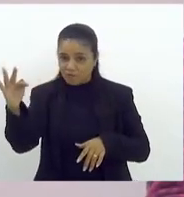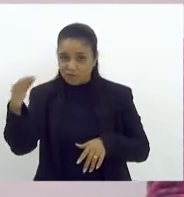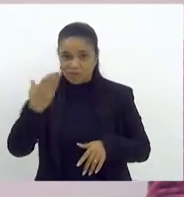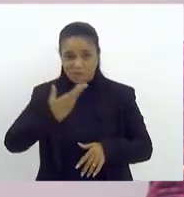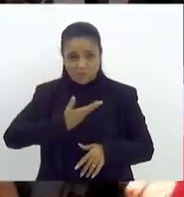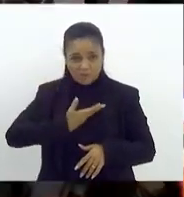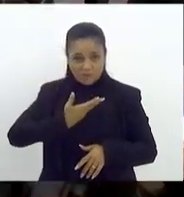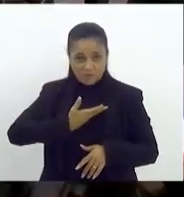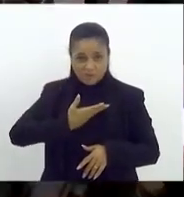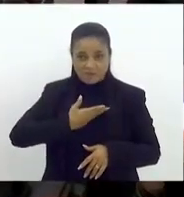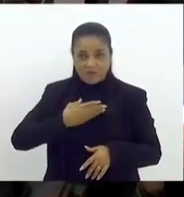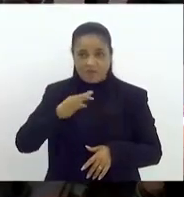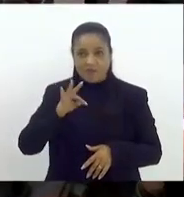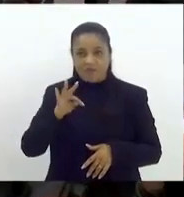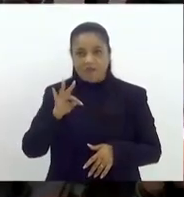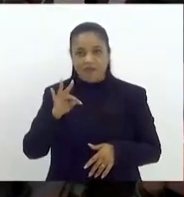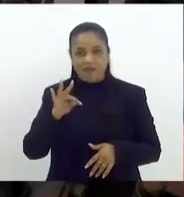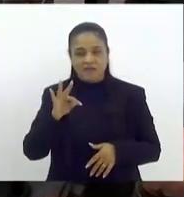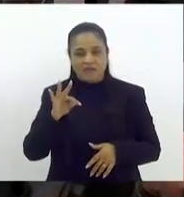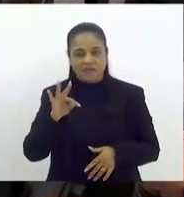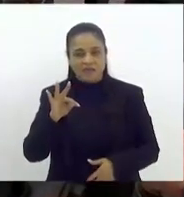das mulheres